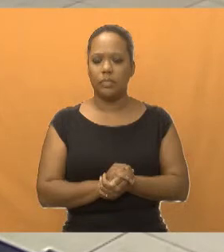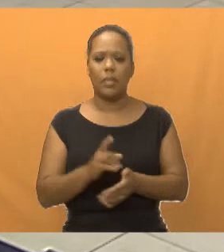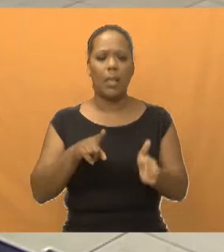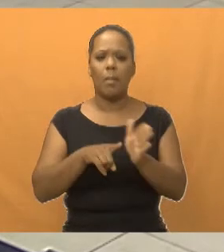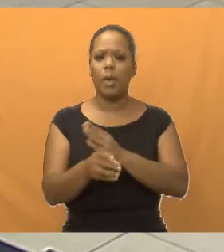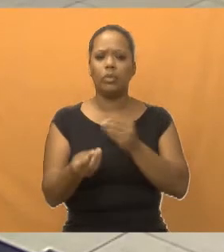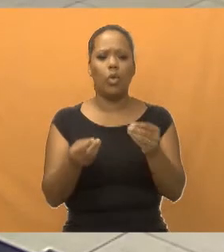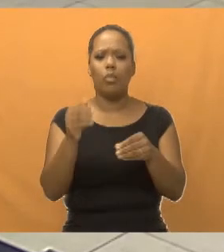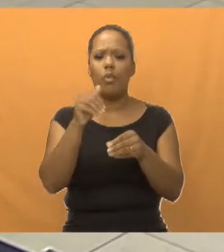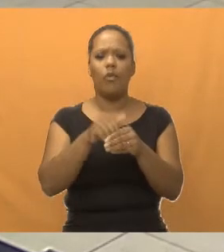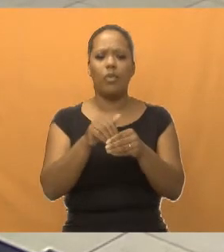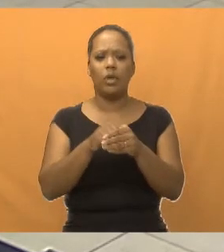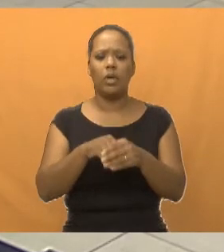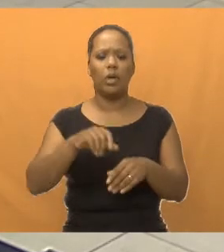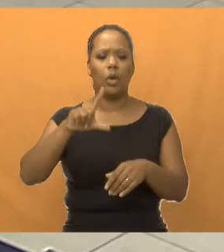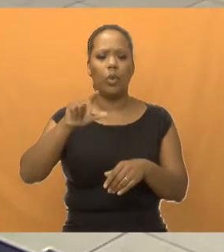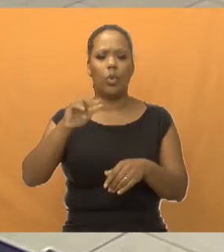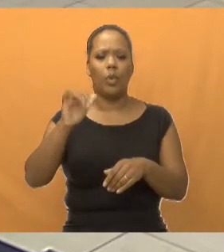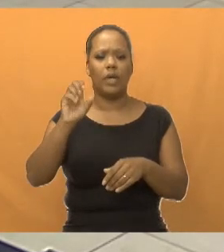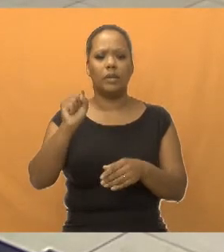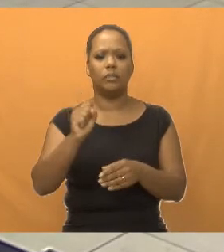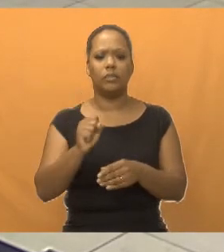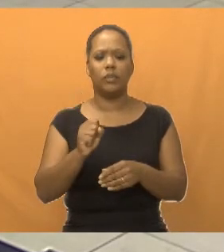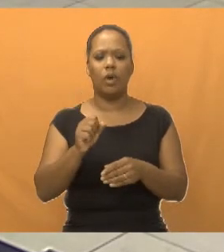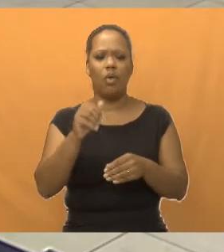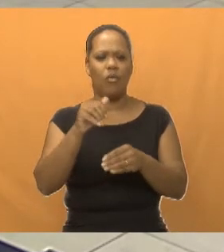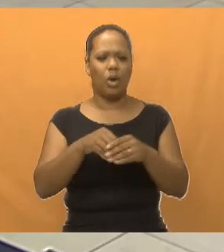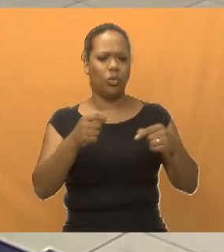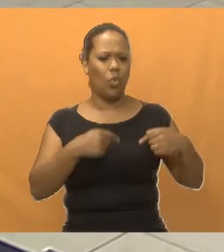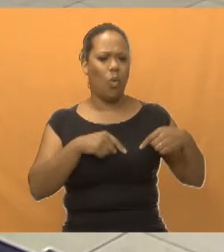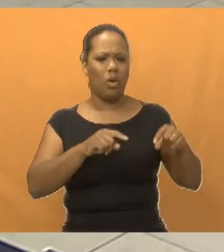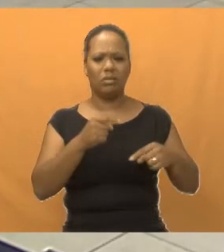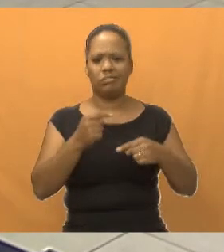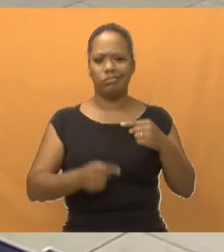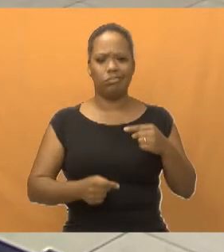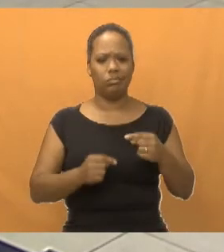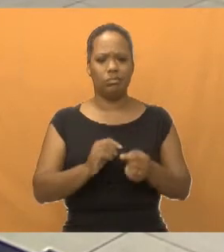Como vota o vereador Luiz Flávio? Eu voto contrário.